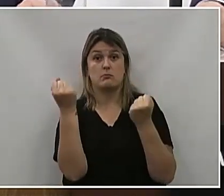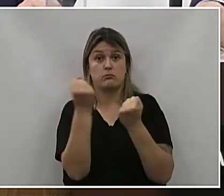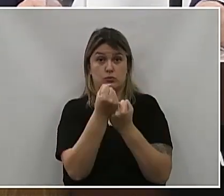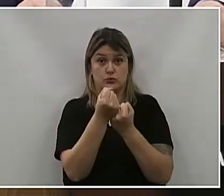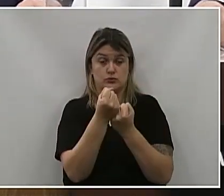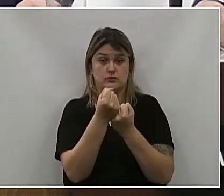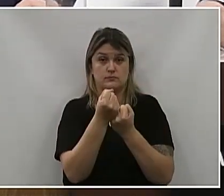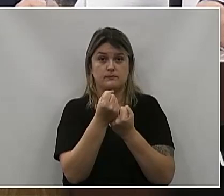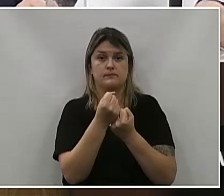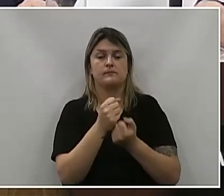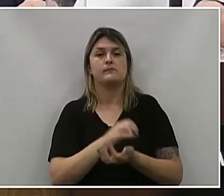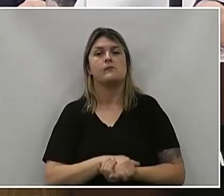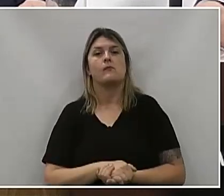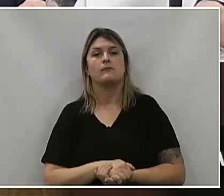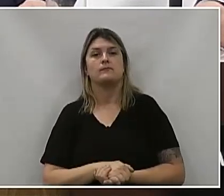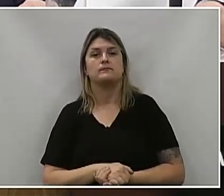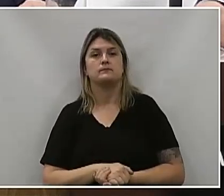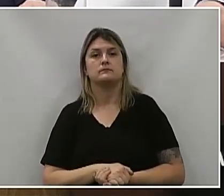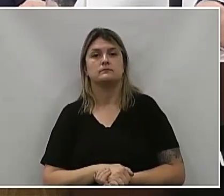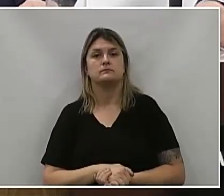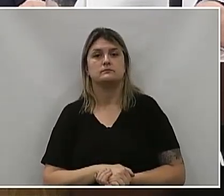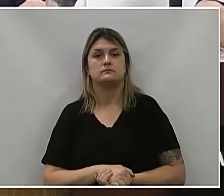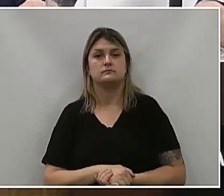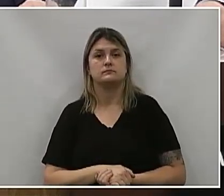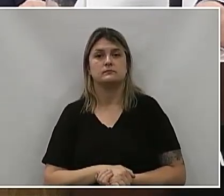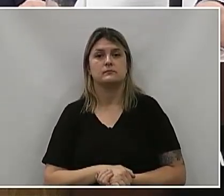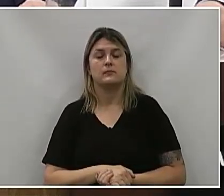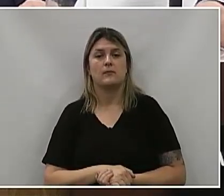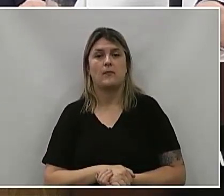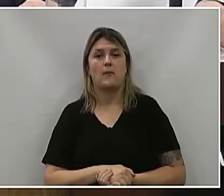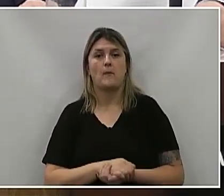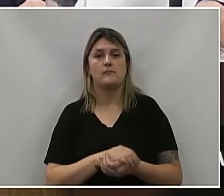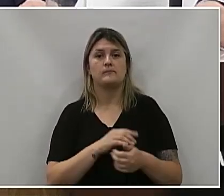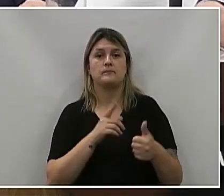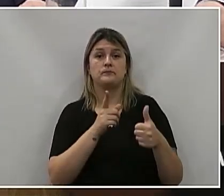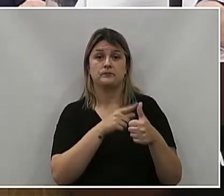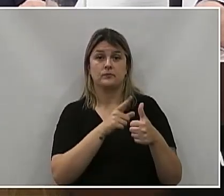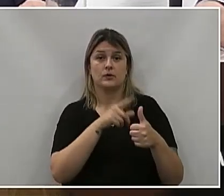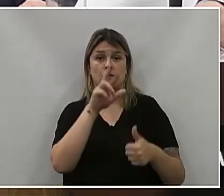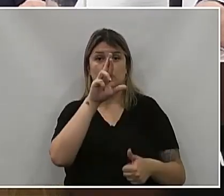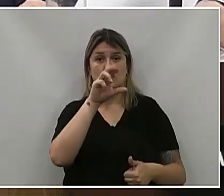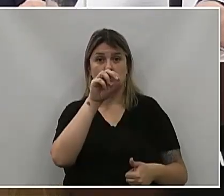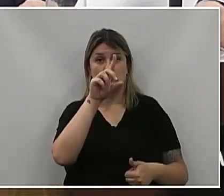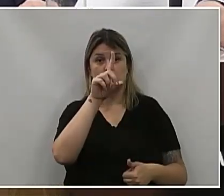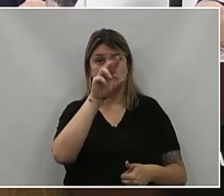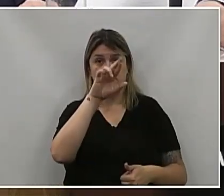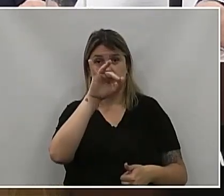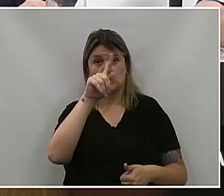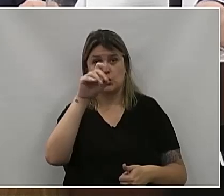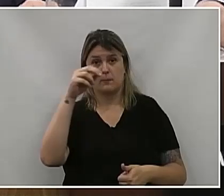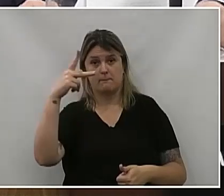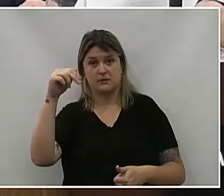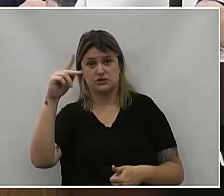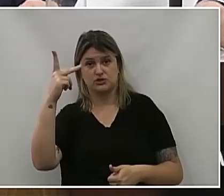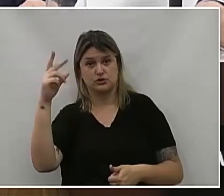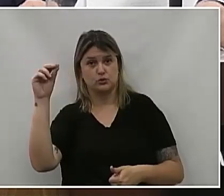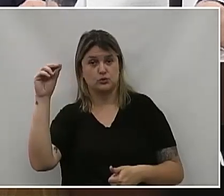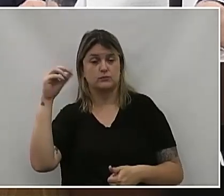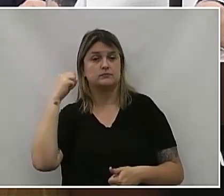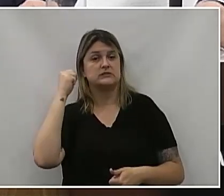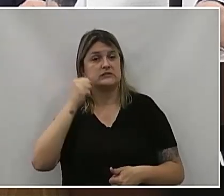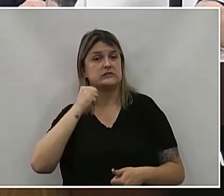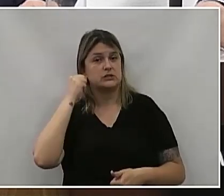às seguintes autoridades, conforme segue. Exime-o senhor Rodrigo Otávio Soares Pacheco, senador-presidente